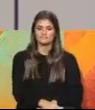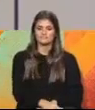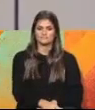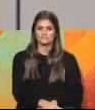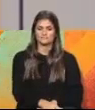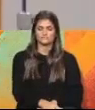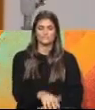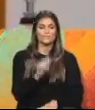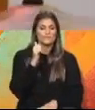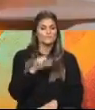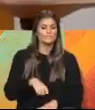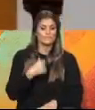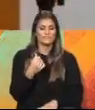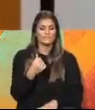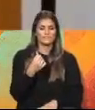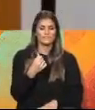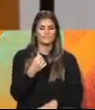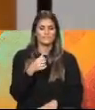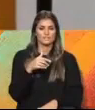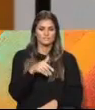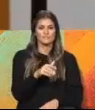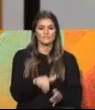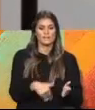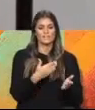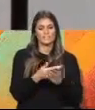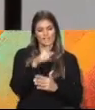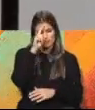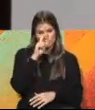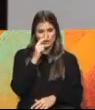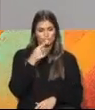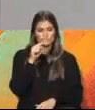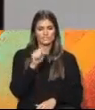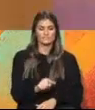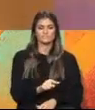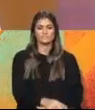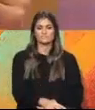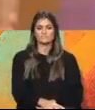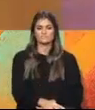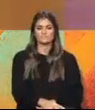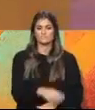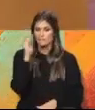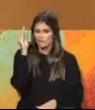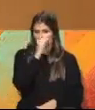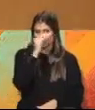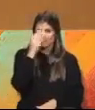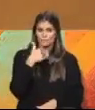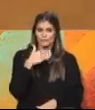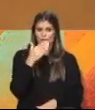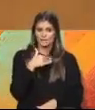o vinho verde me fará recordar a aldeia branca